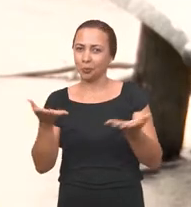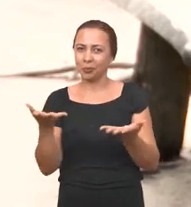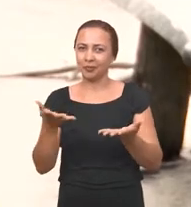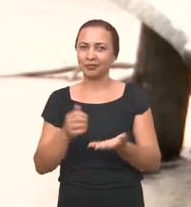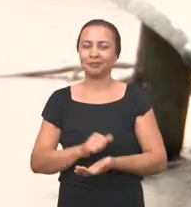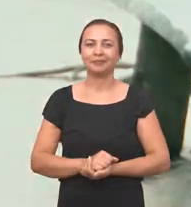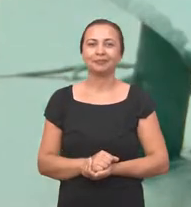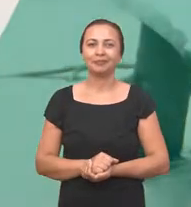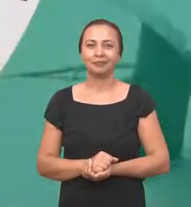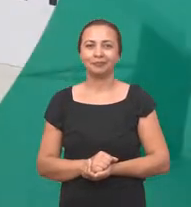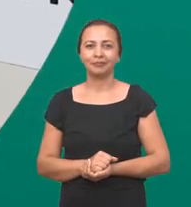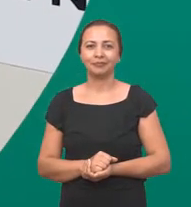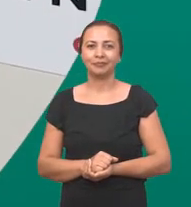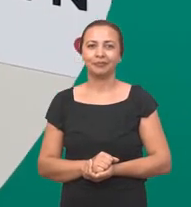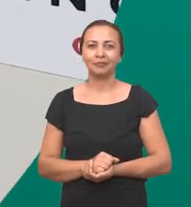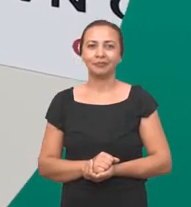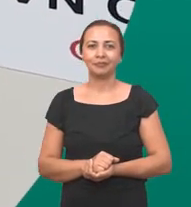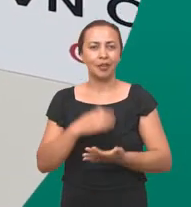hoje?